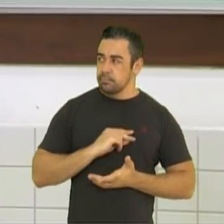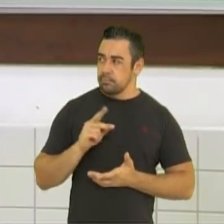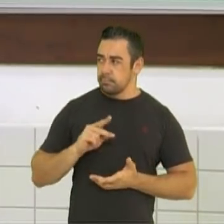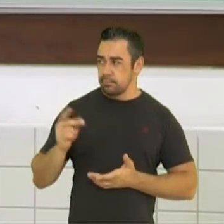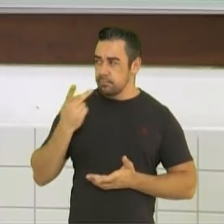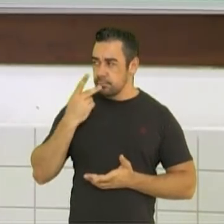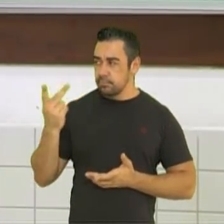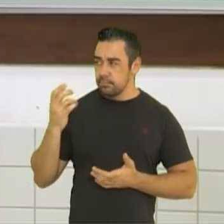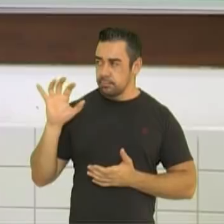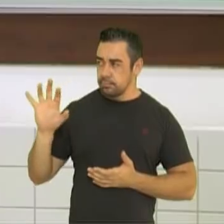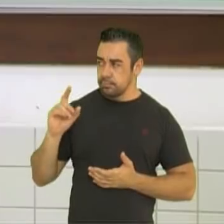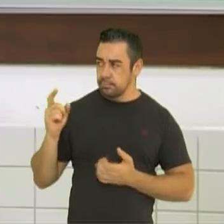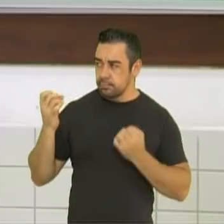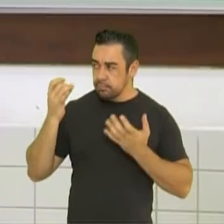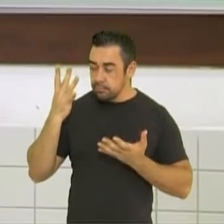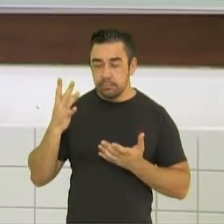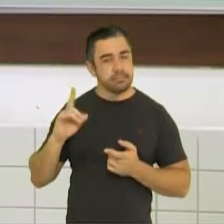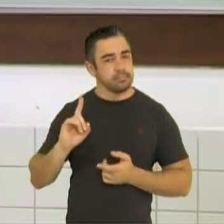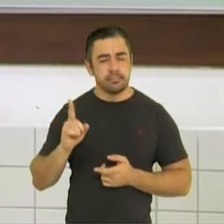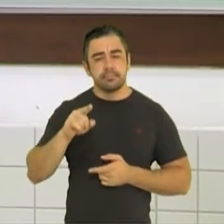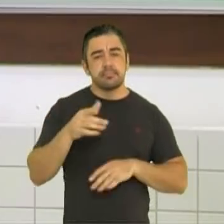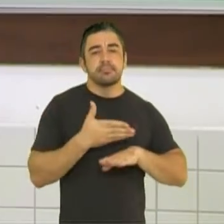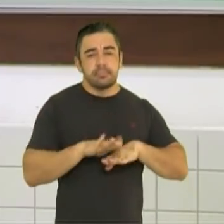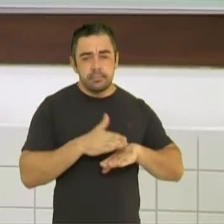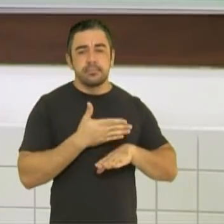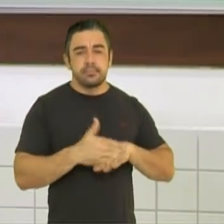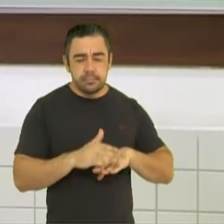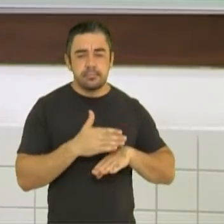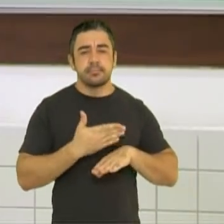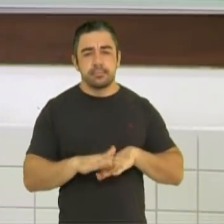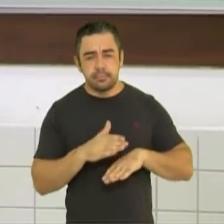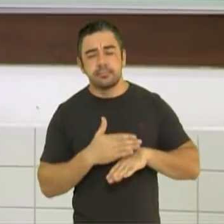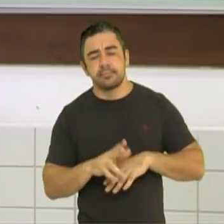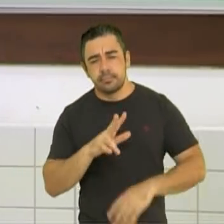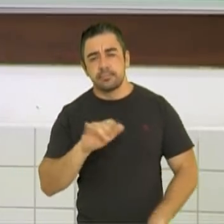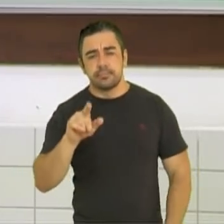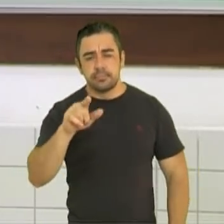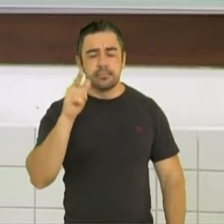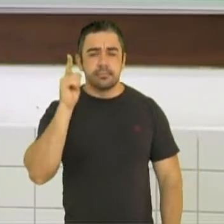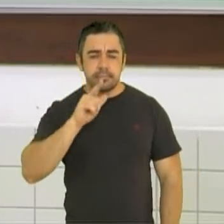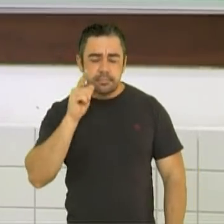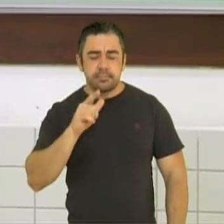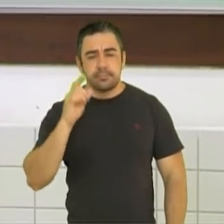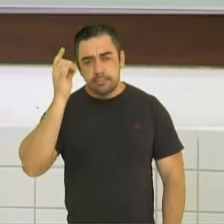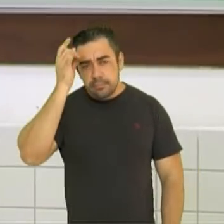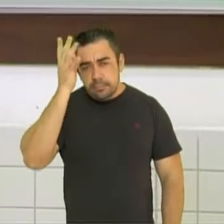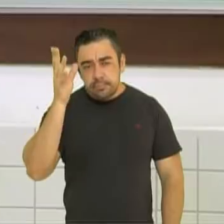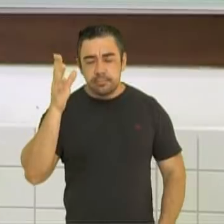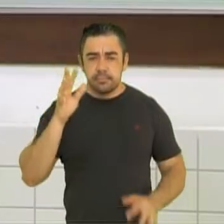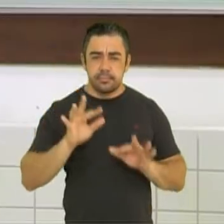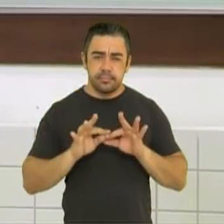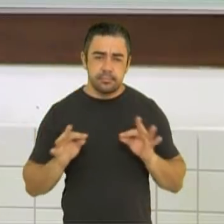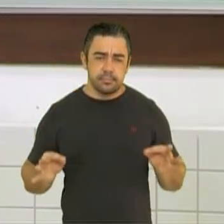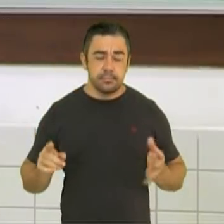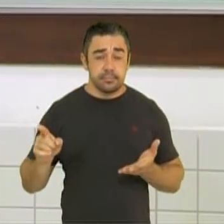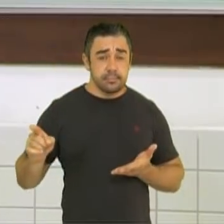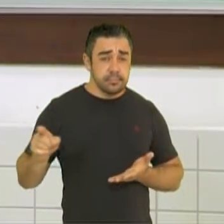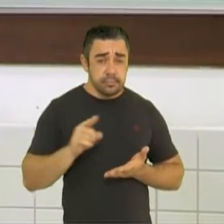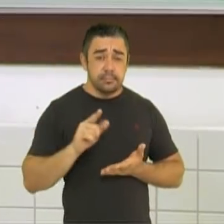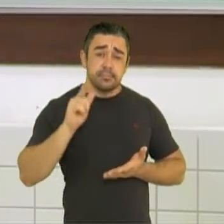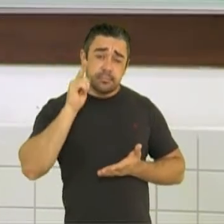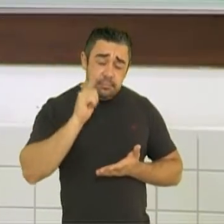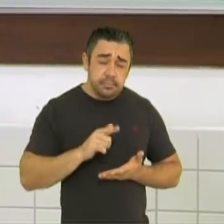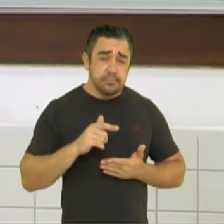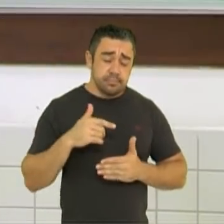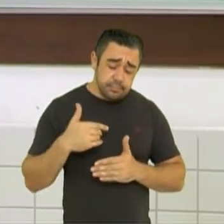fácil, mas gente, a prática vai trazer aí um jeito mais fácil, né, de você e com